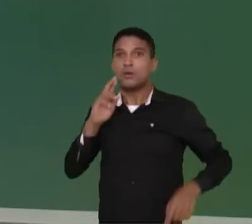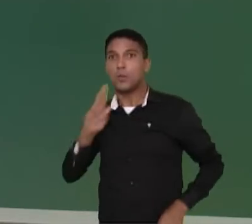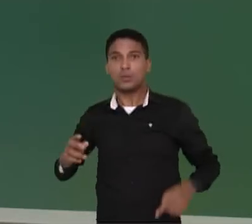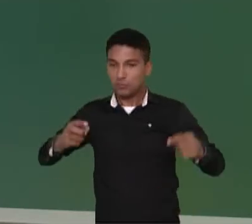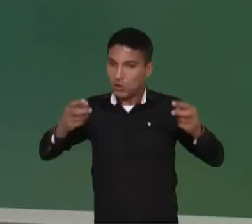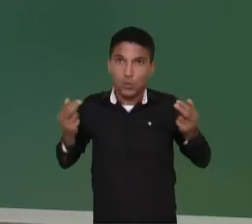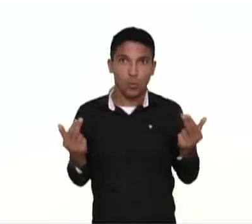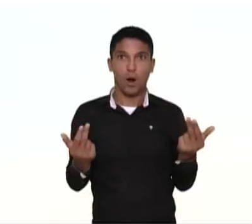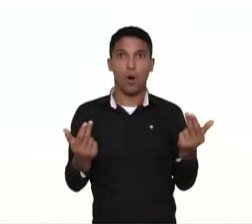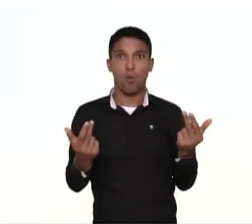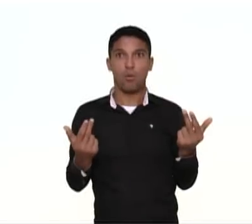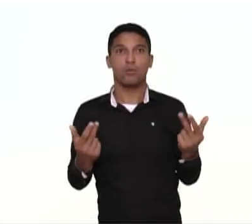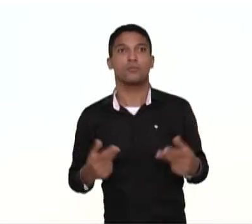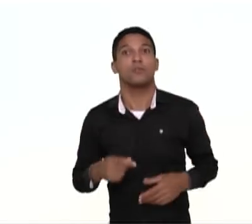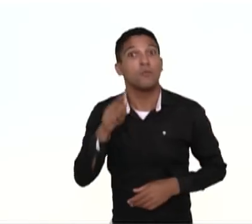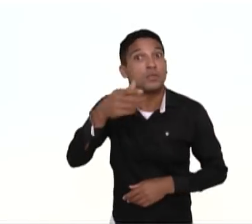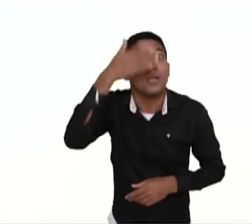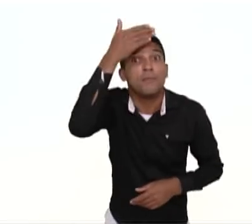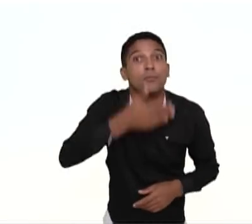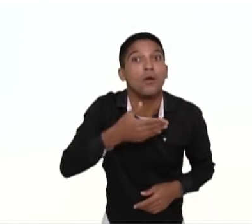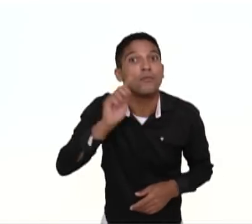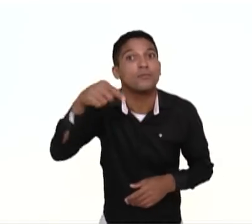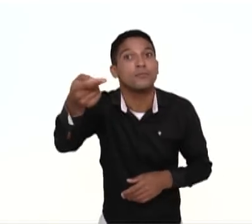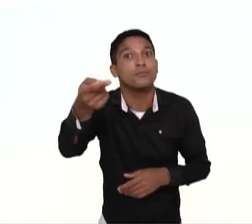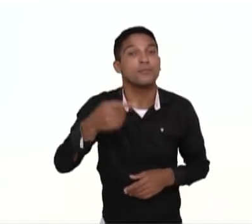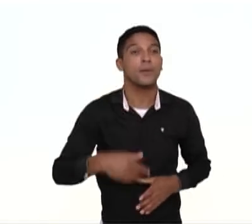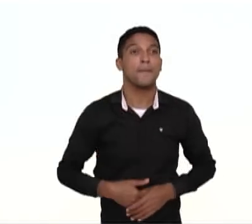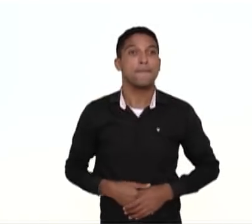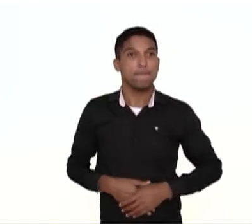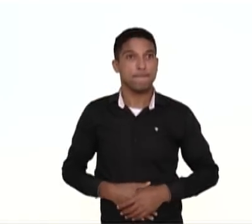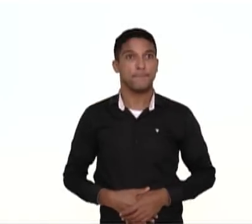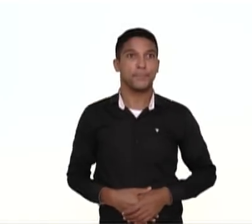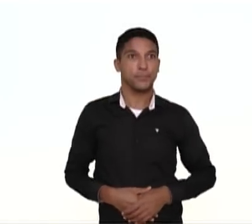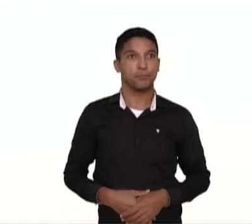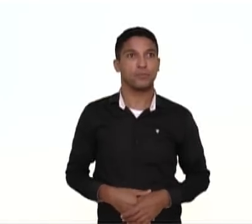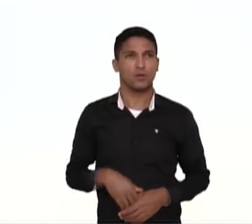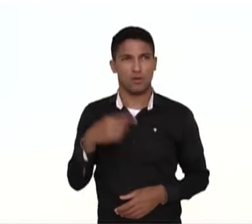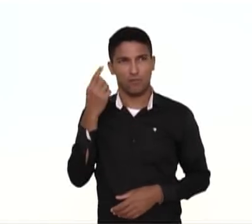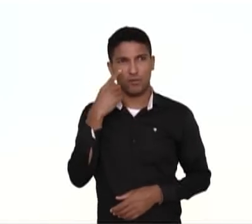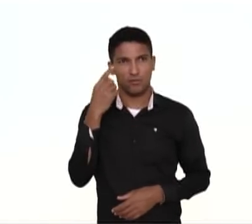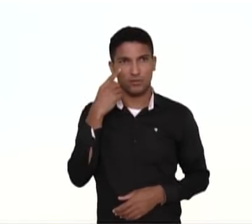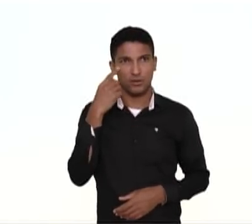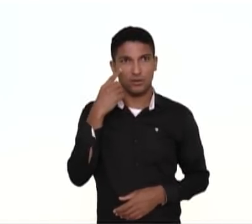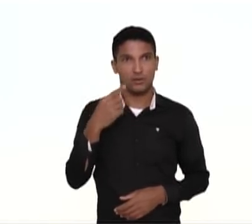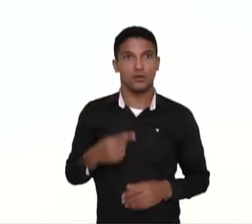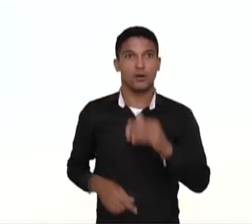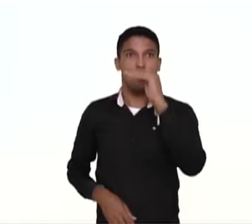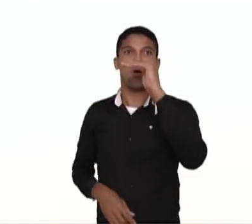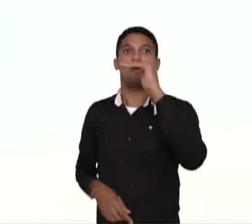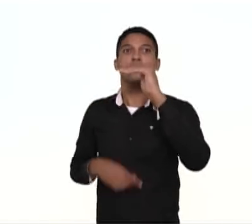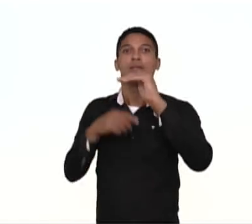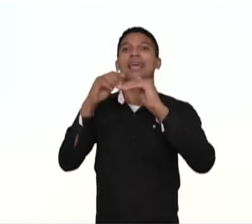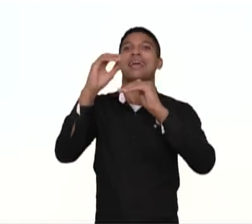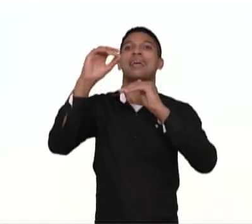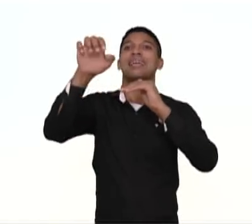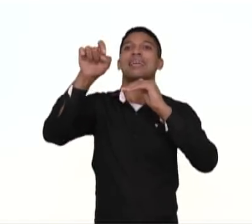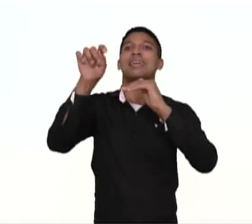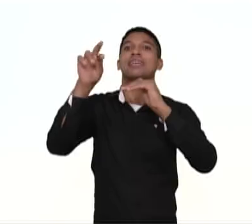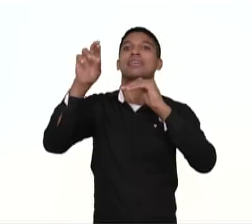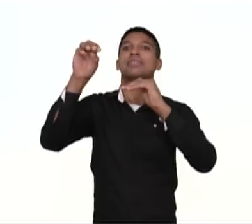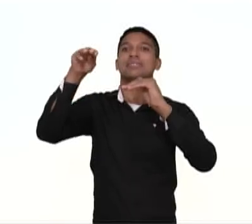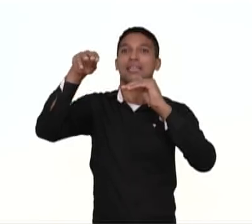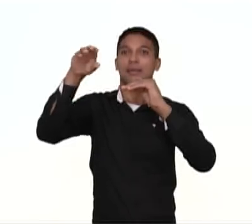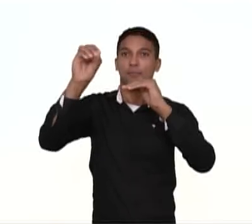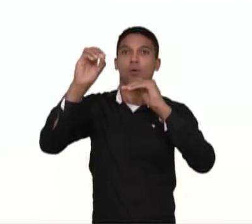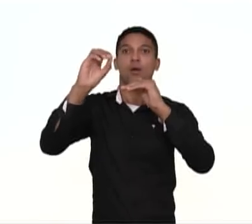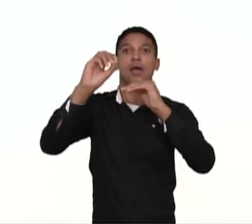Conceito de proporção. Denominamos extremos os números 2 e 6. Esses que ficam no extremo, o primeiro e o